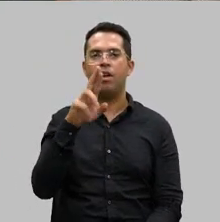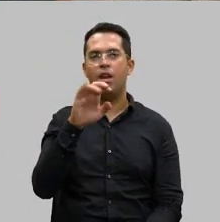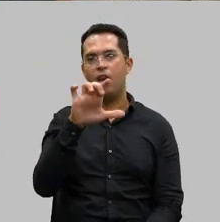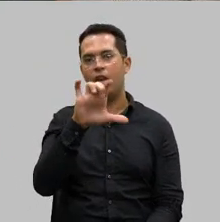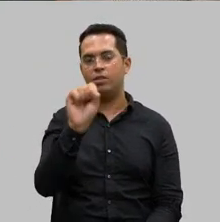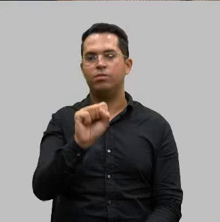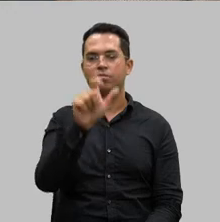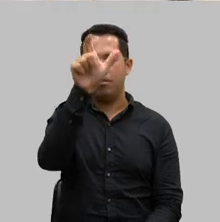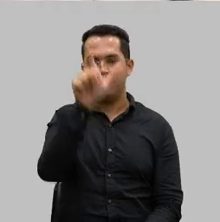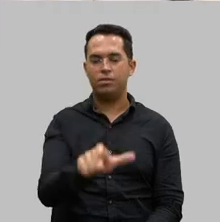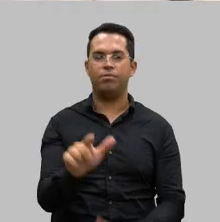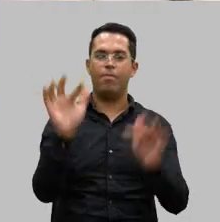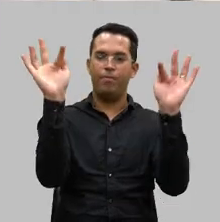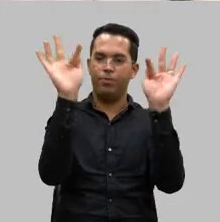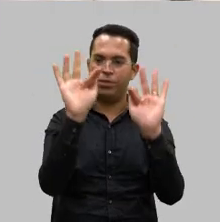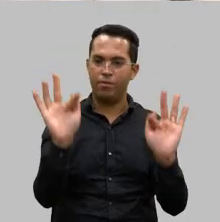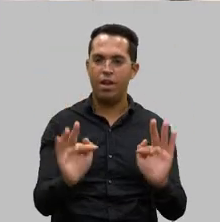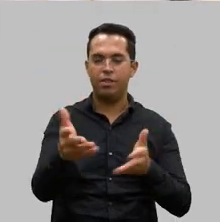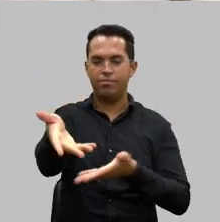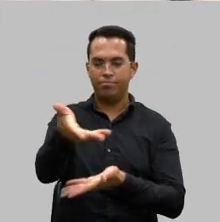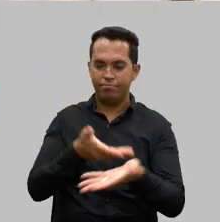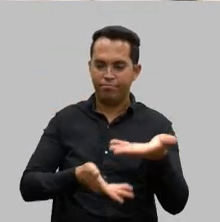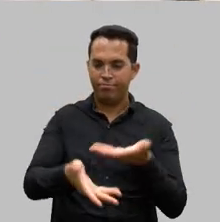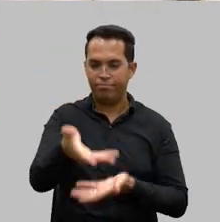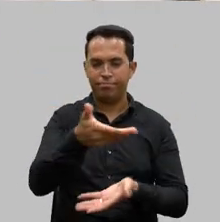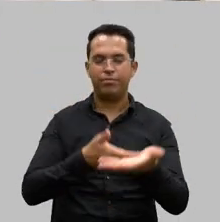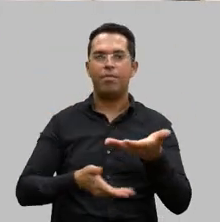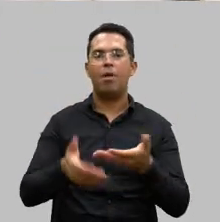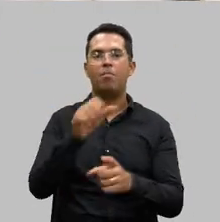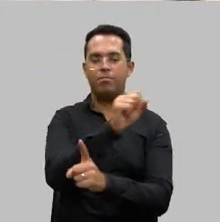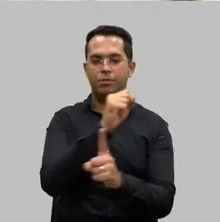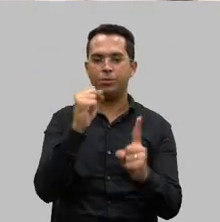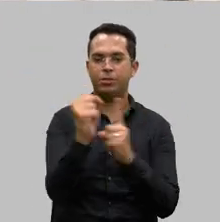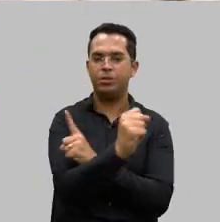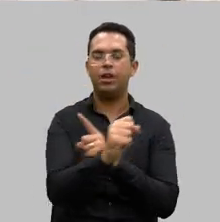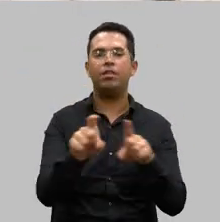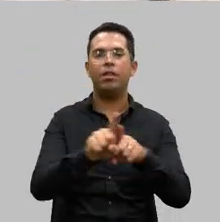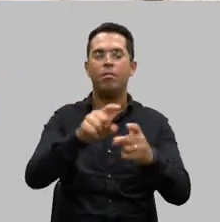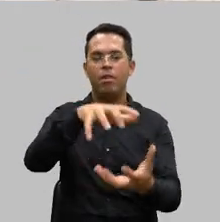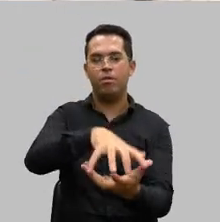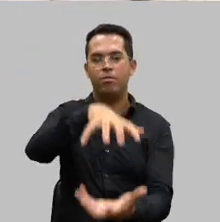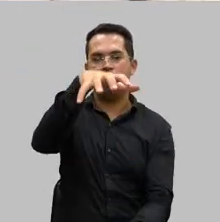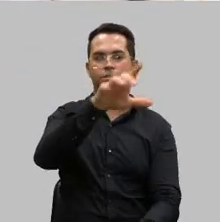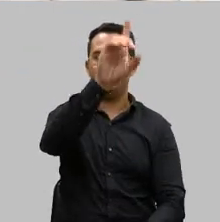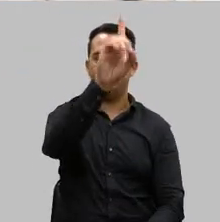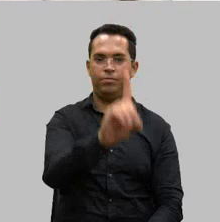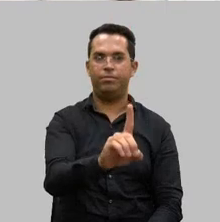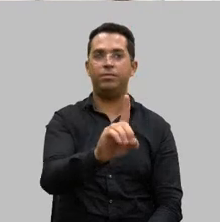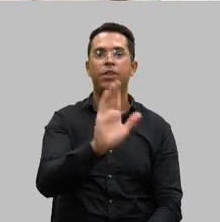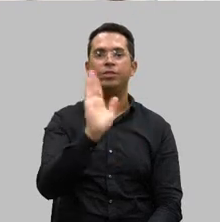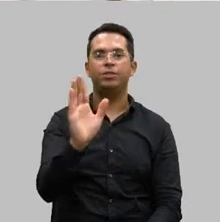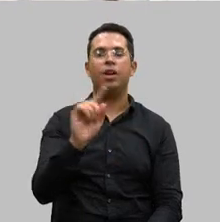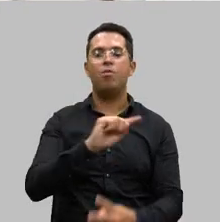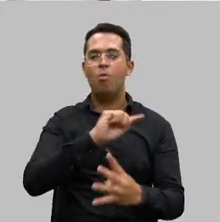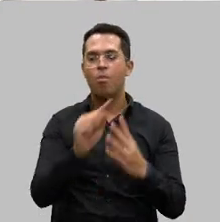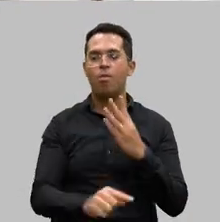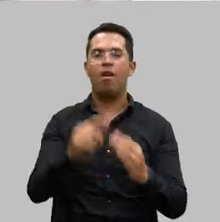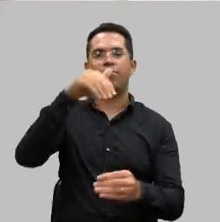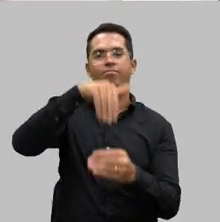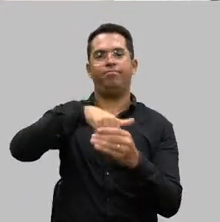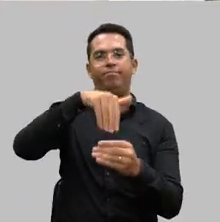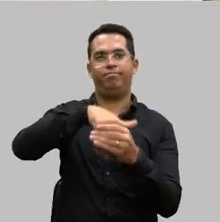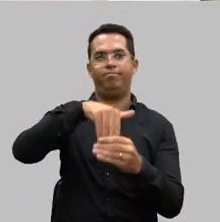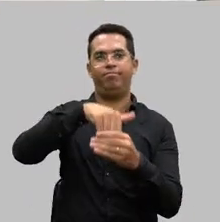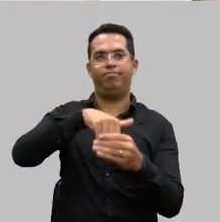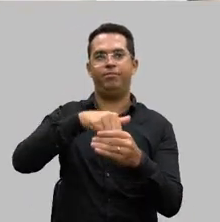contribuindo com todos os deficientes e e Quatro mandatos de vereador Então parabéns